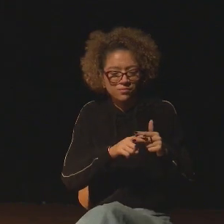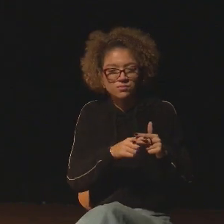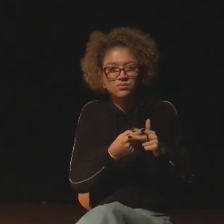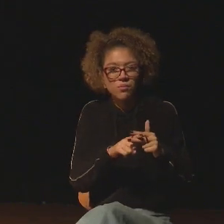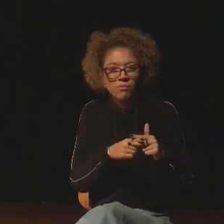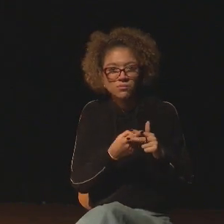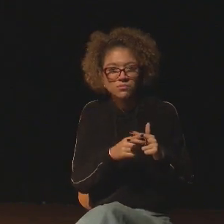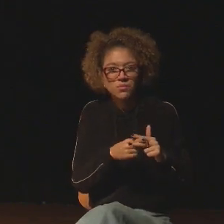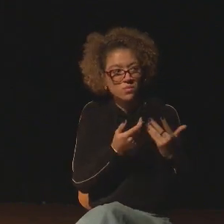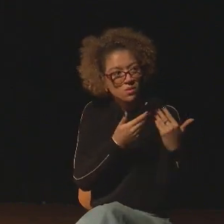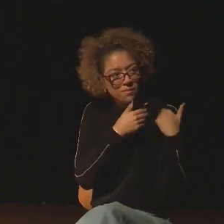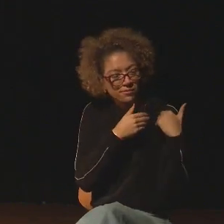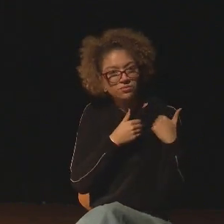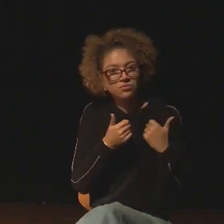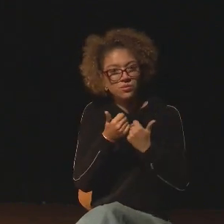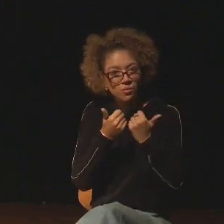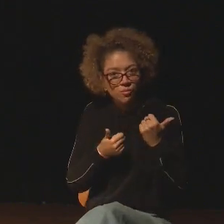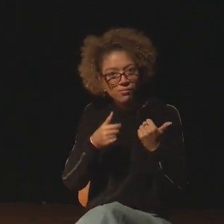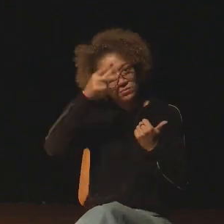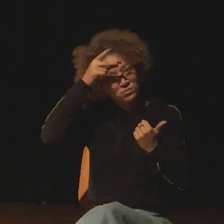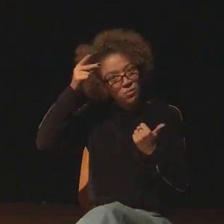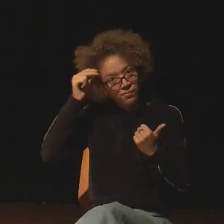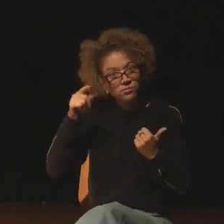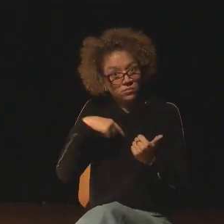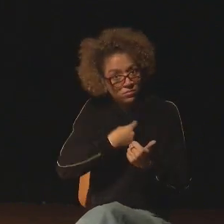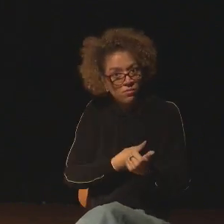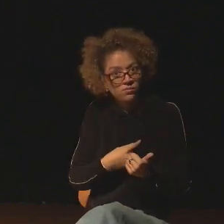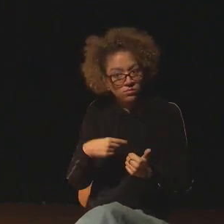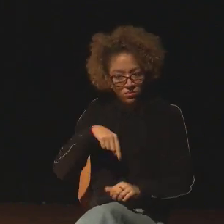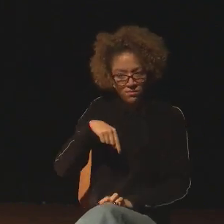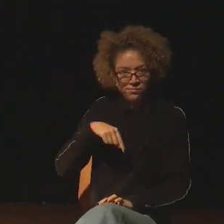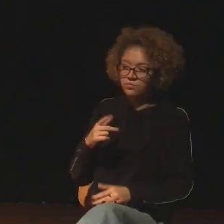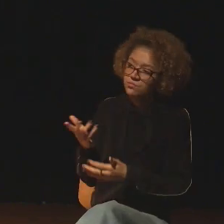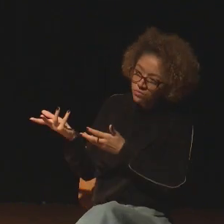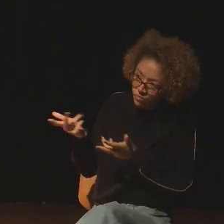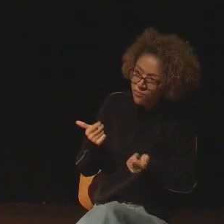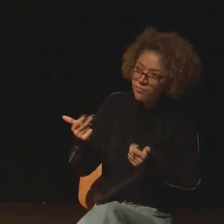a gente convida a subprefeitura também para participar.